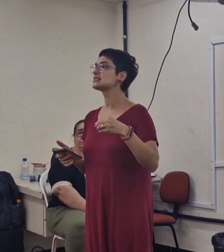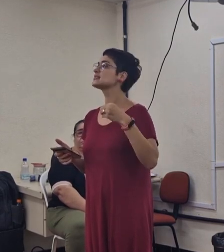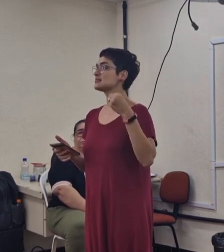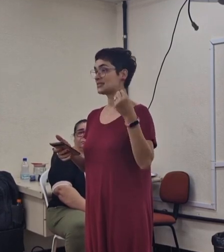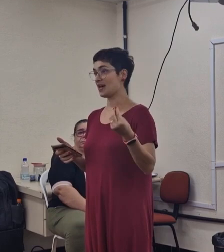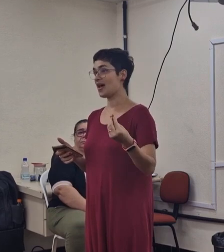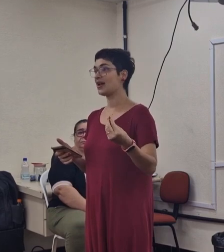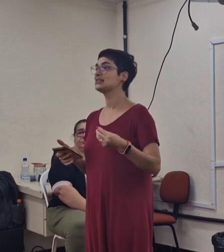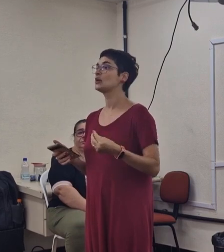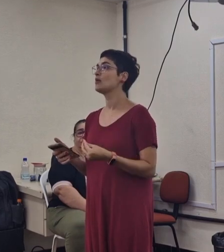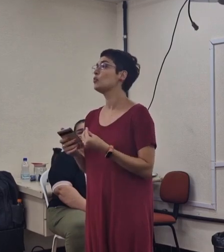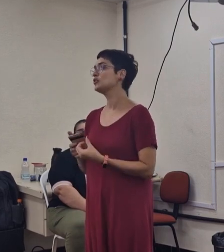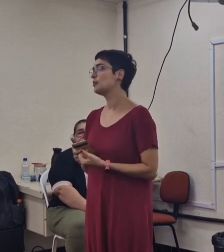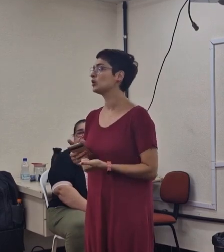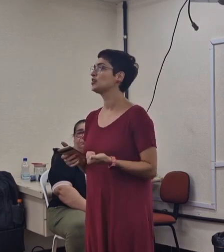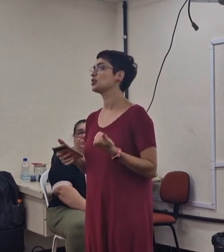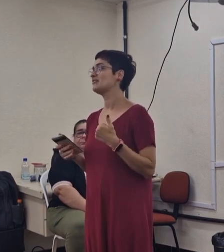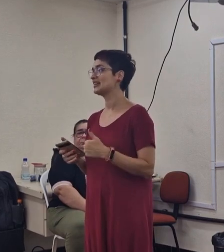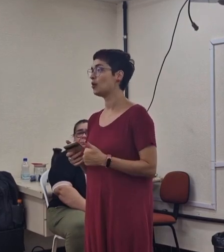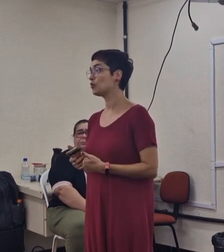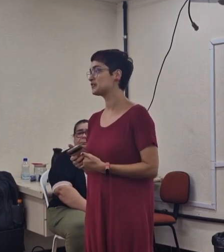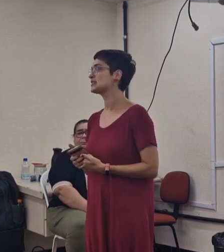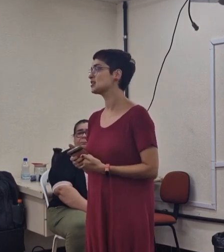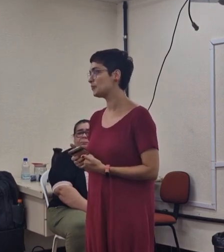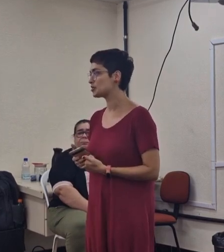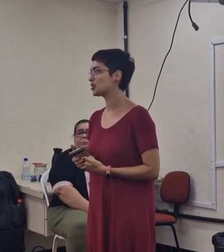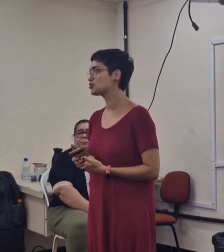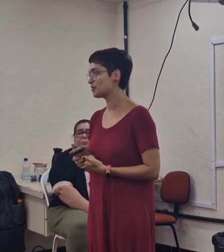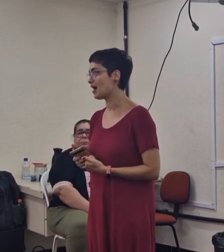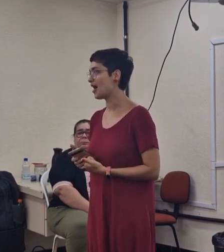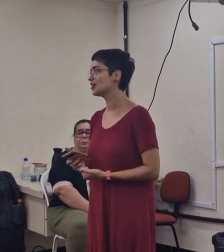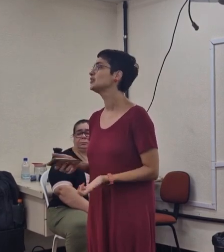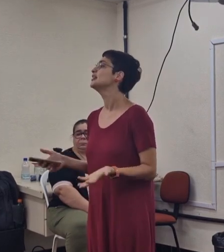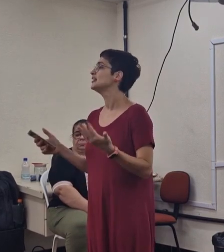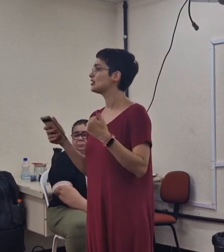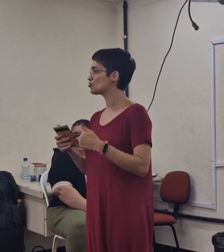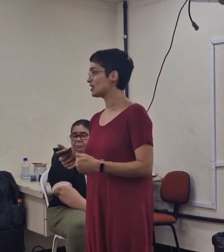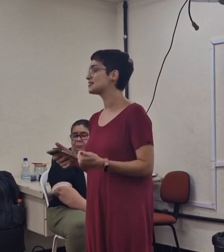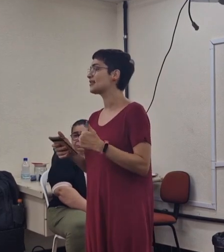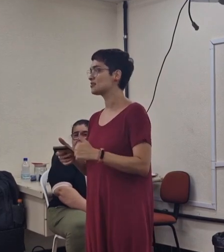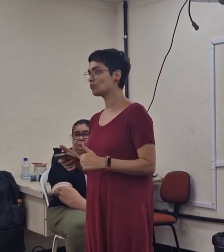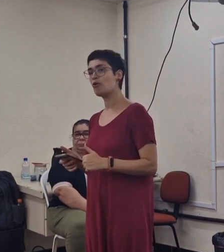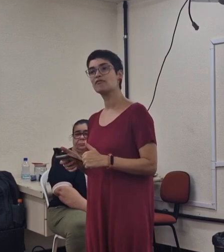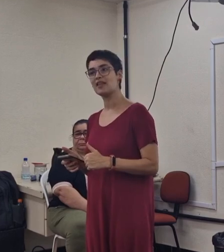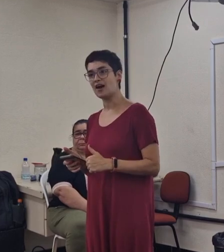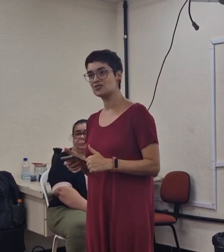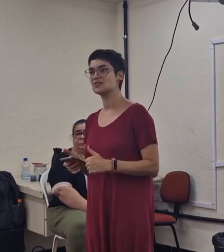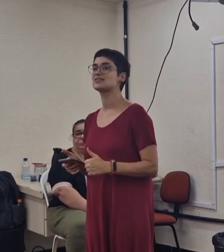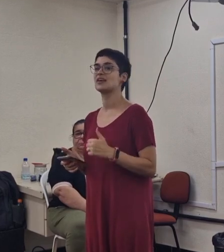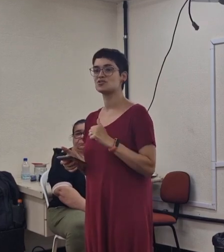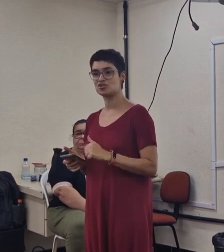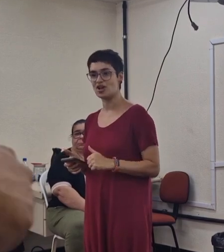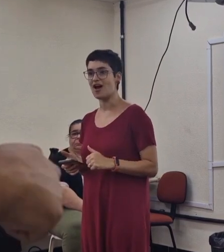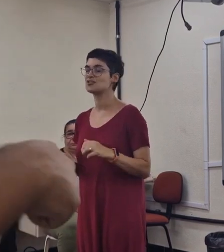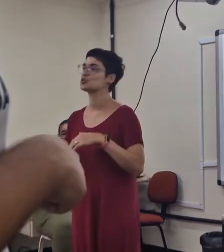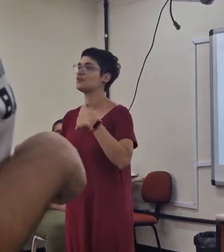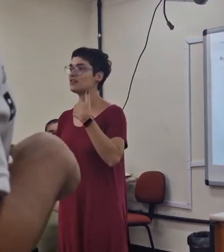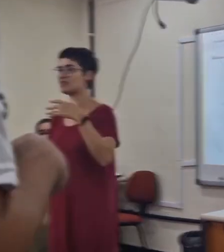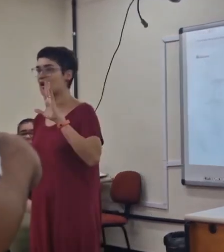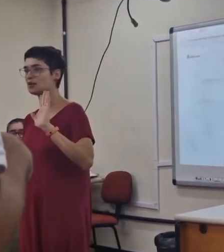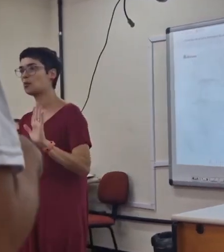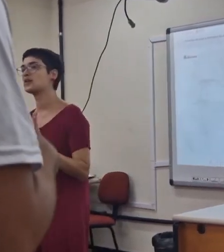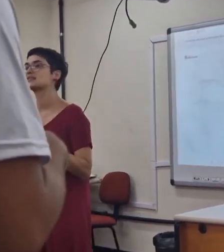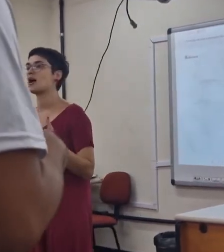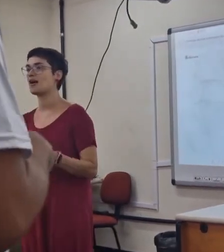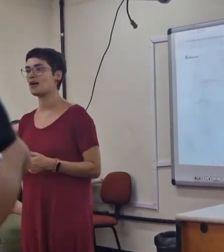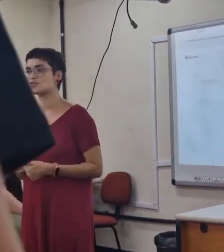bailarina, atriz, séria. Então, é muito importante, ela vai dar uma oficina para a gente em maio. Então, já estejam convidados, desde já, a gente